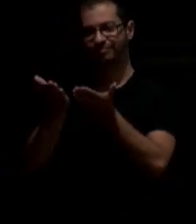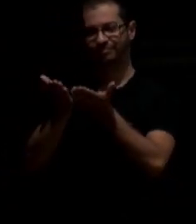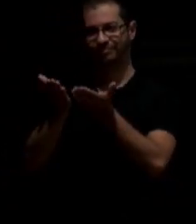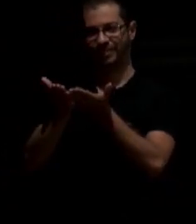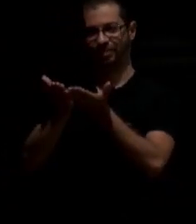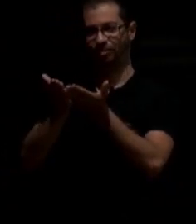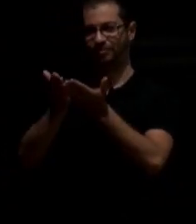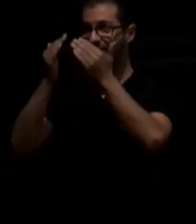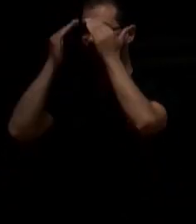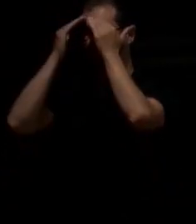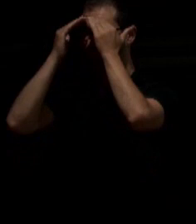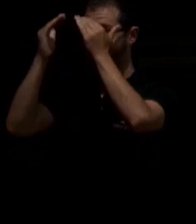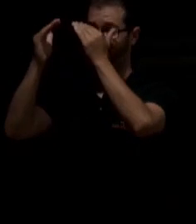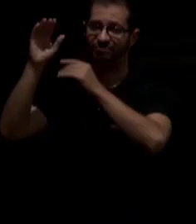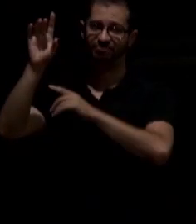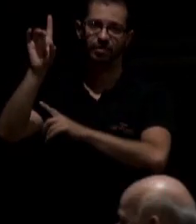O cristão, ele é perseguido